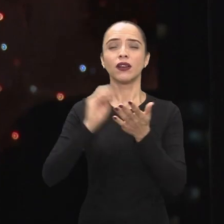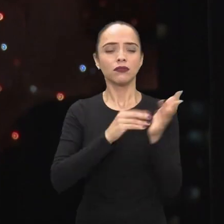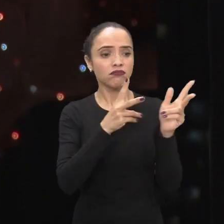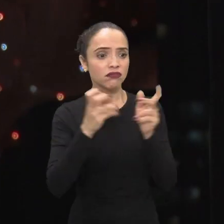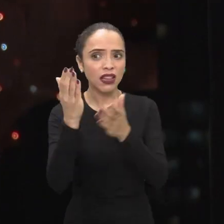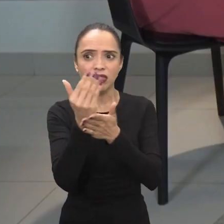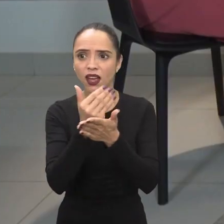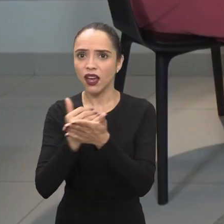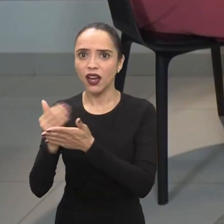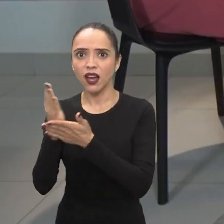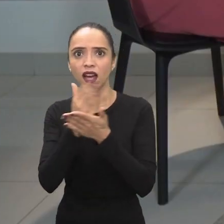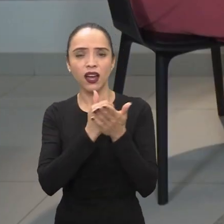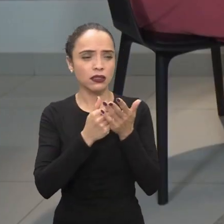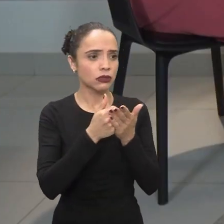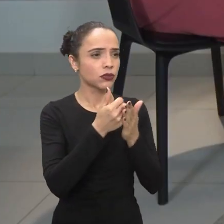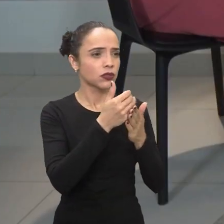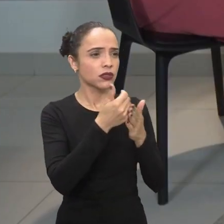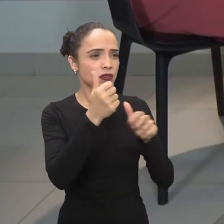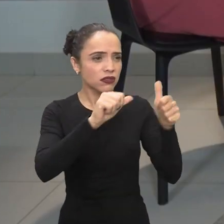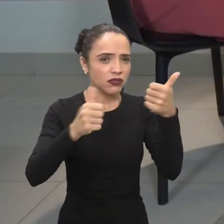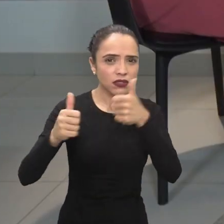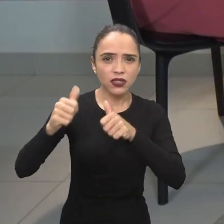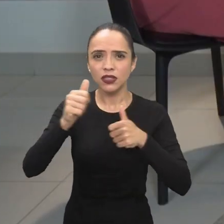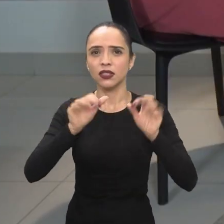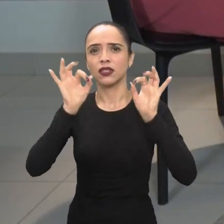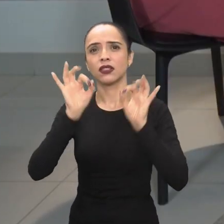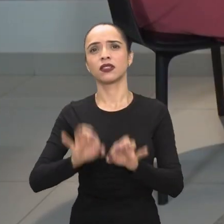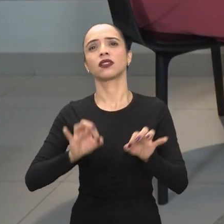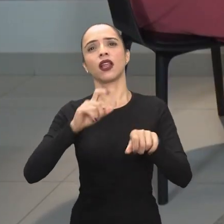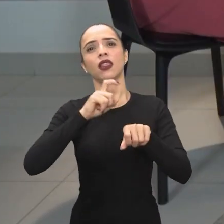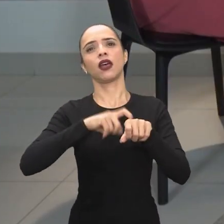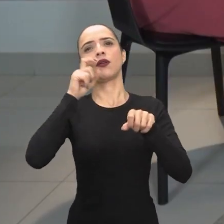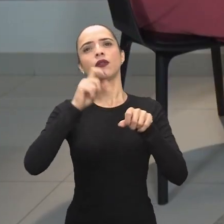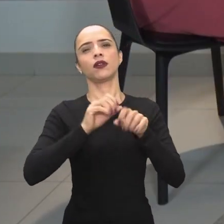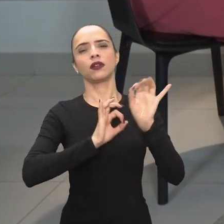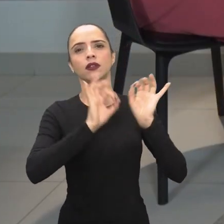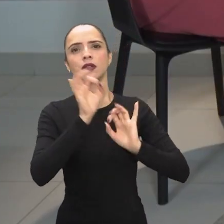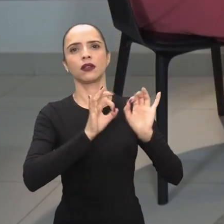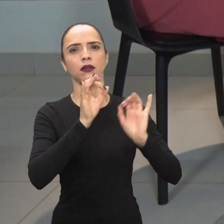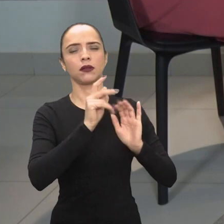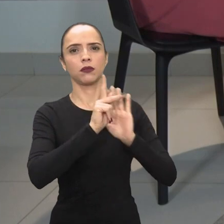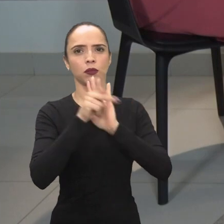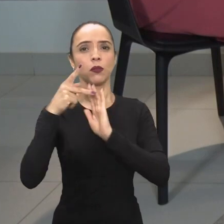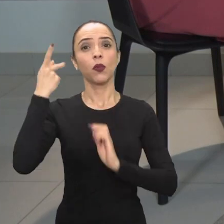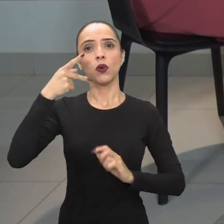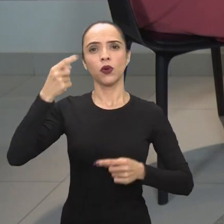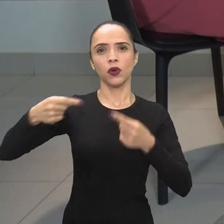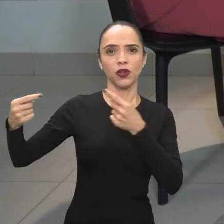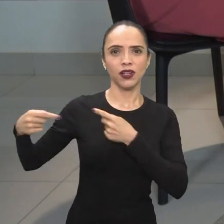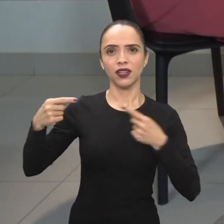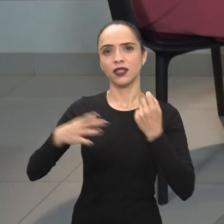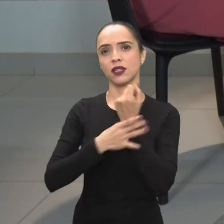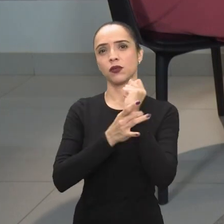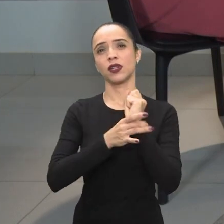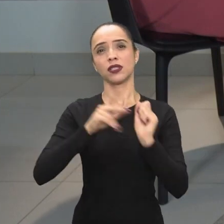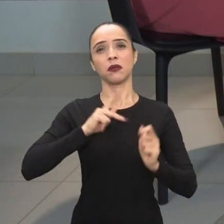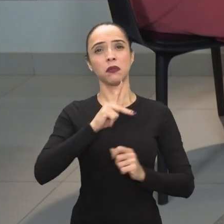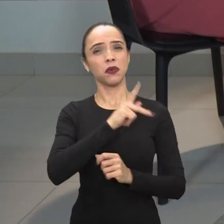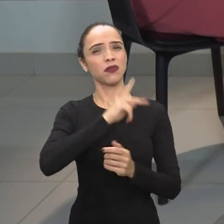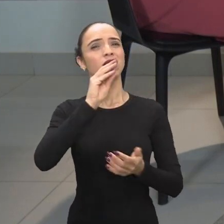lançando mal deles né na formulação dessas políticas eu nem diria que há uma política de segurança